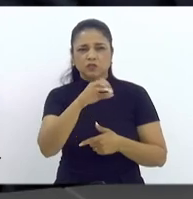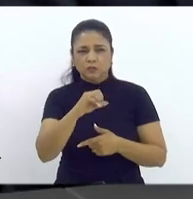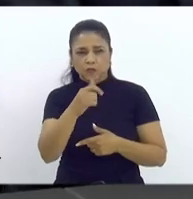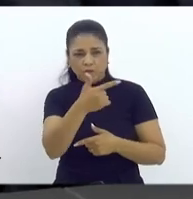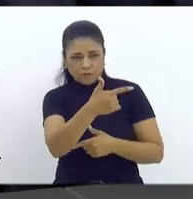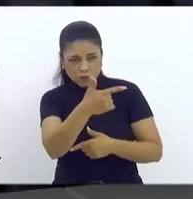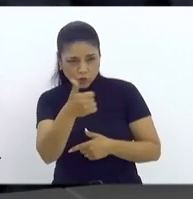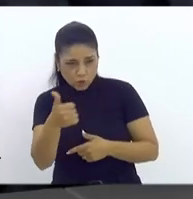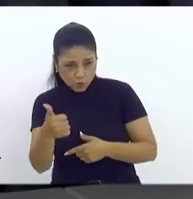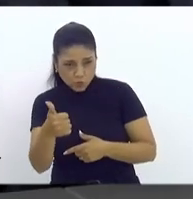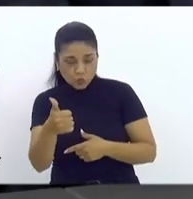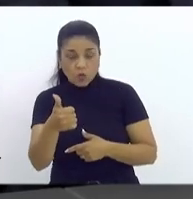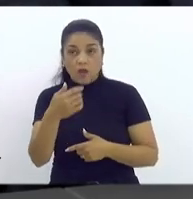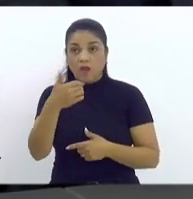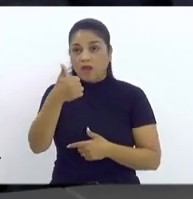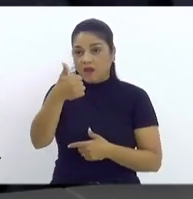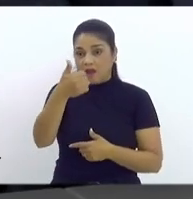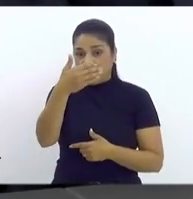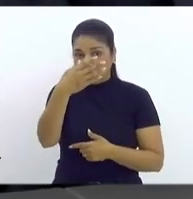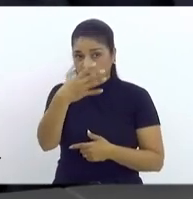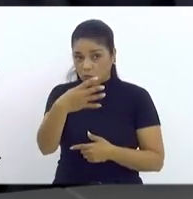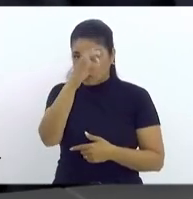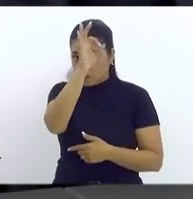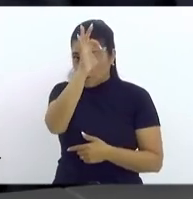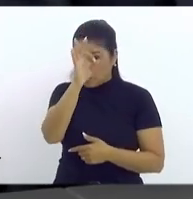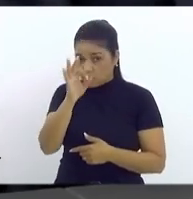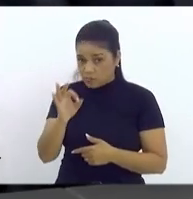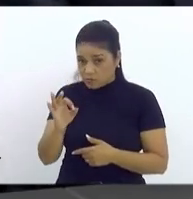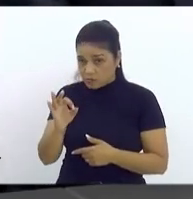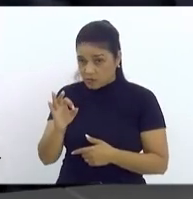de 14% na margem da SEG e